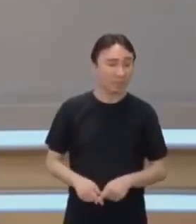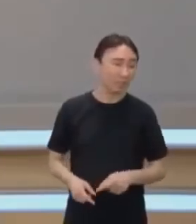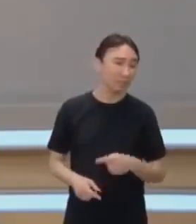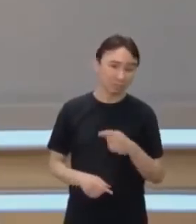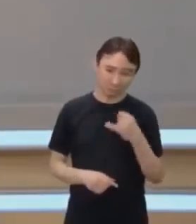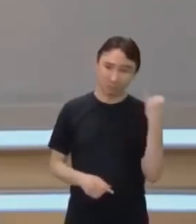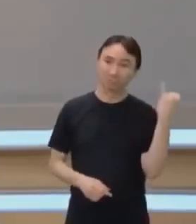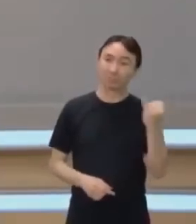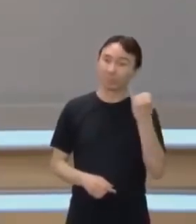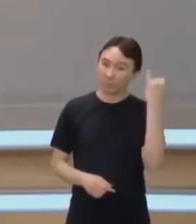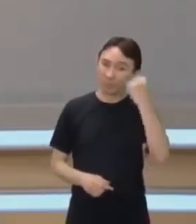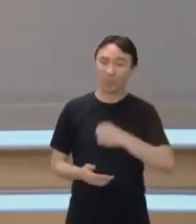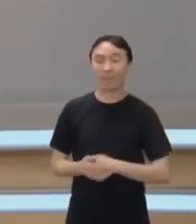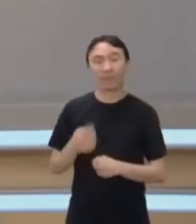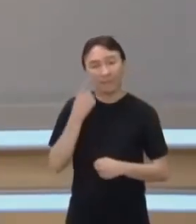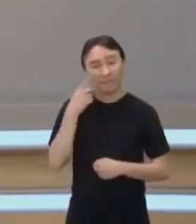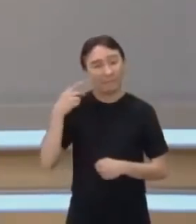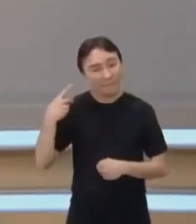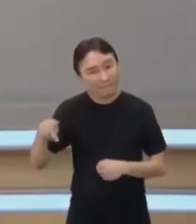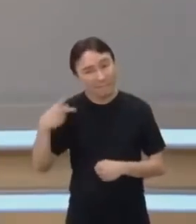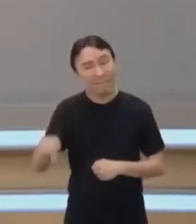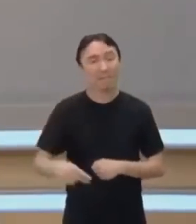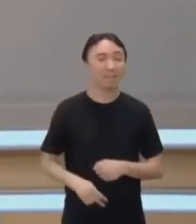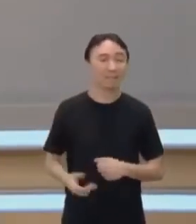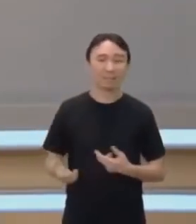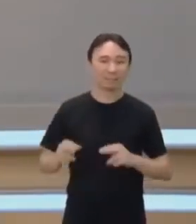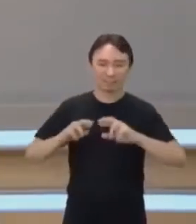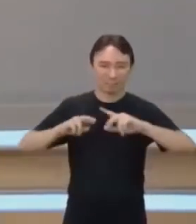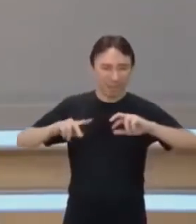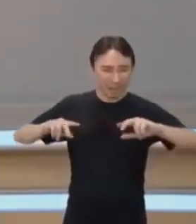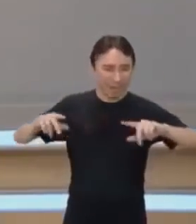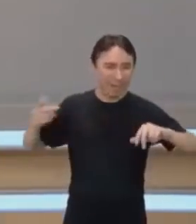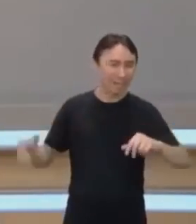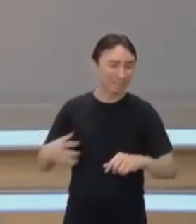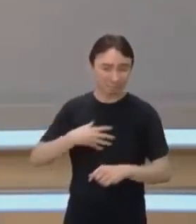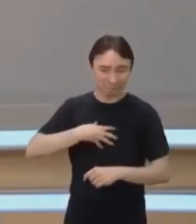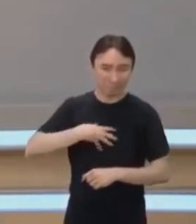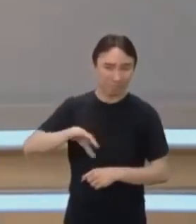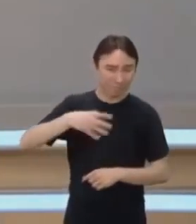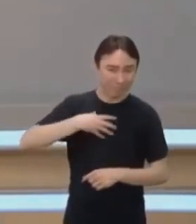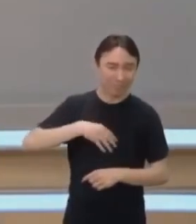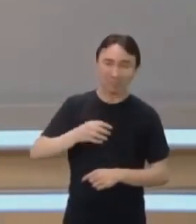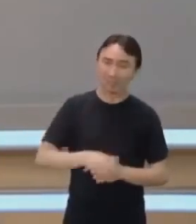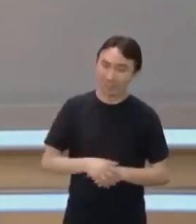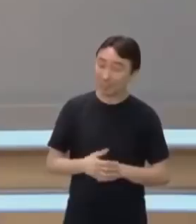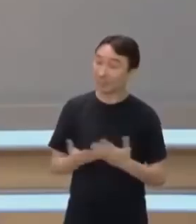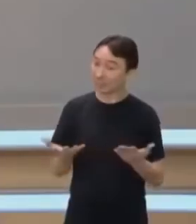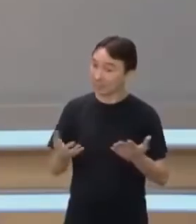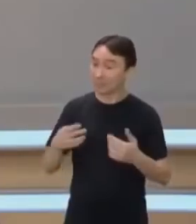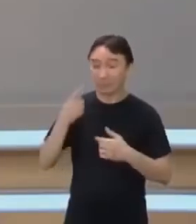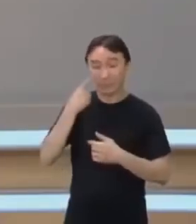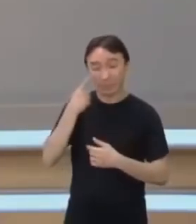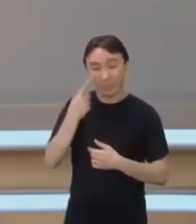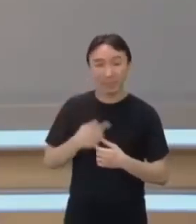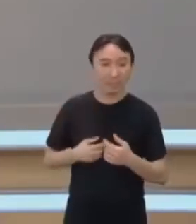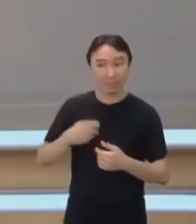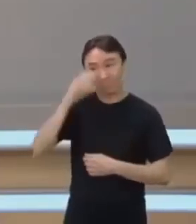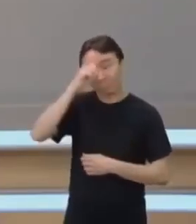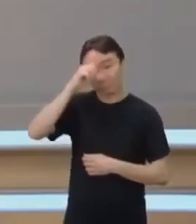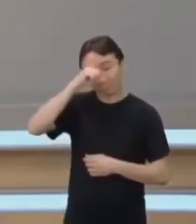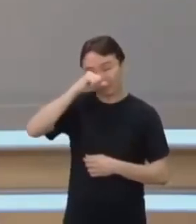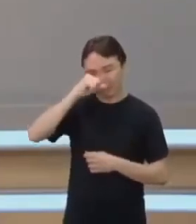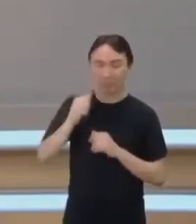trabalhadas, né, em relação a essas identidades, essas categorias, trabalhadas juntos com os aspectos de aprendizagem, tá